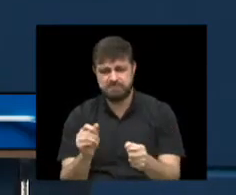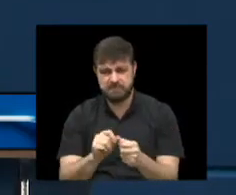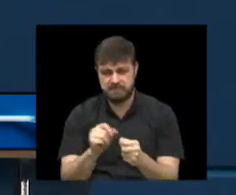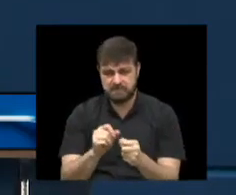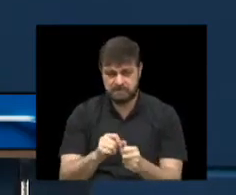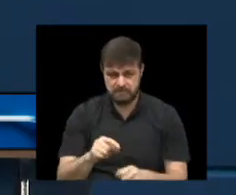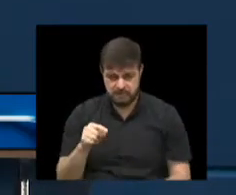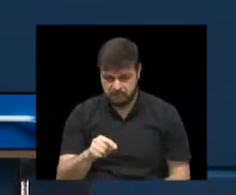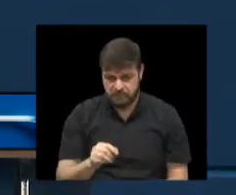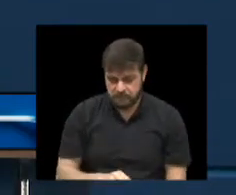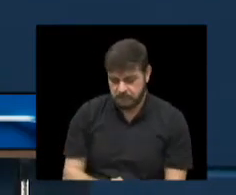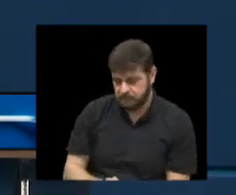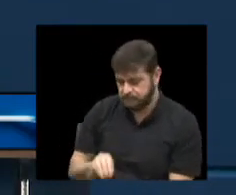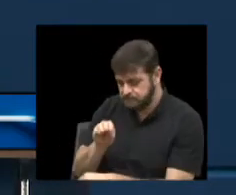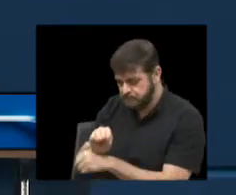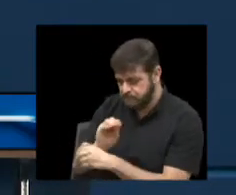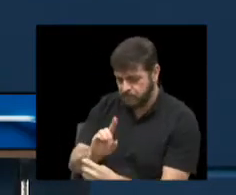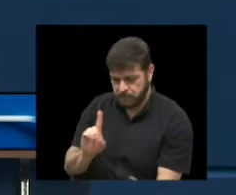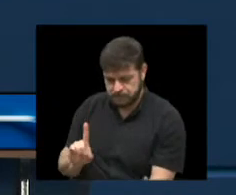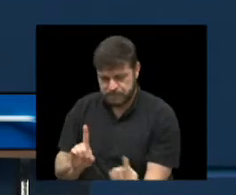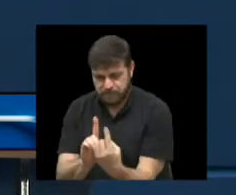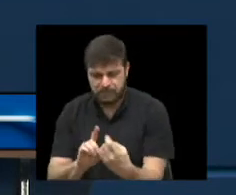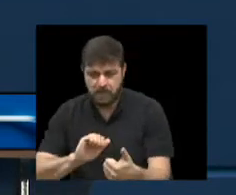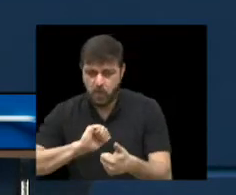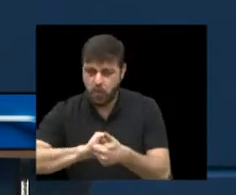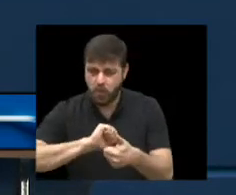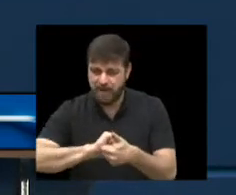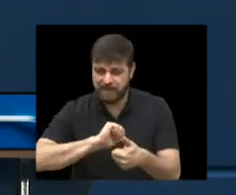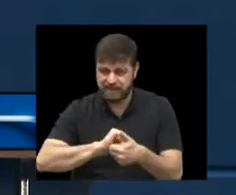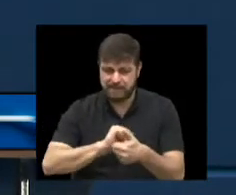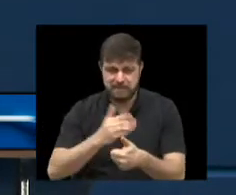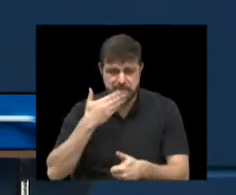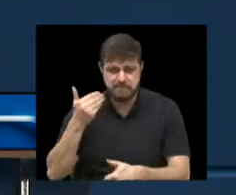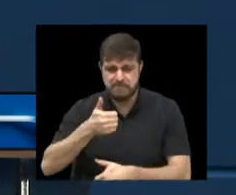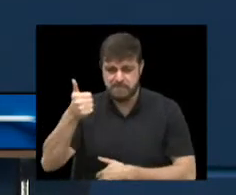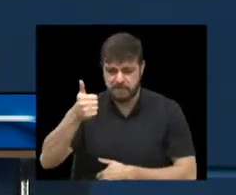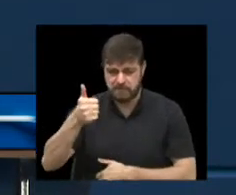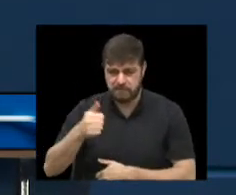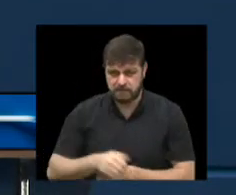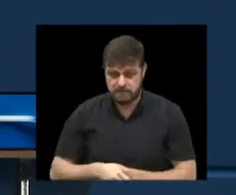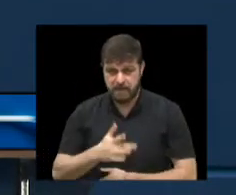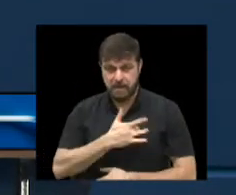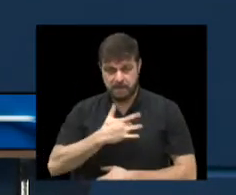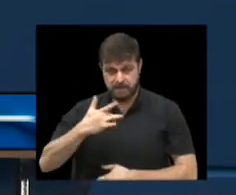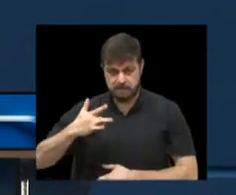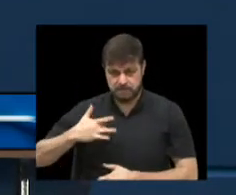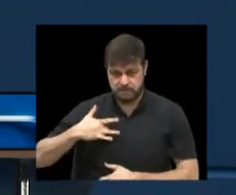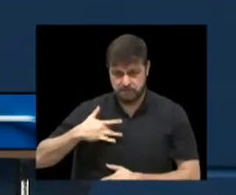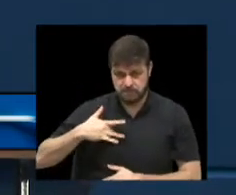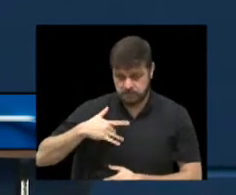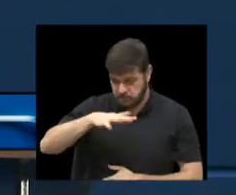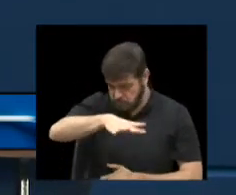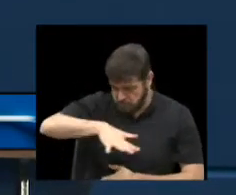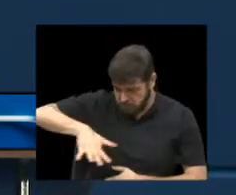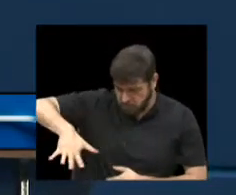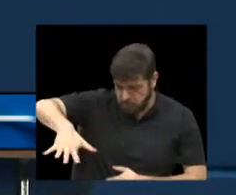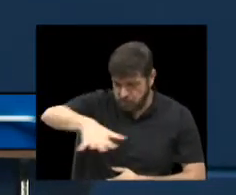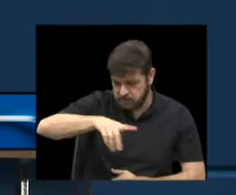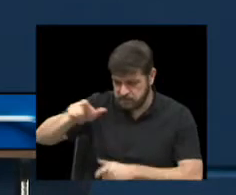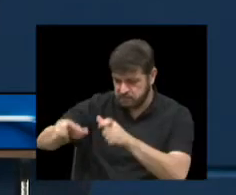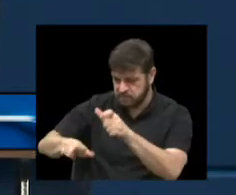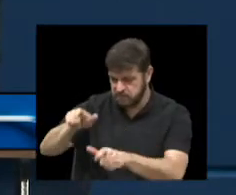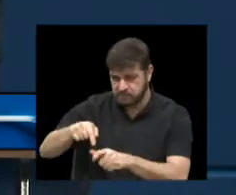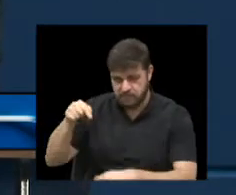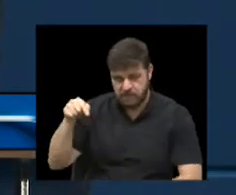com mais atenção e qualidade às necessidades de saúde de toda a região. Quero